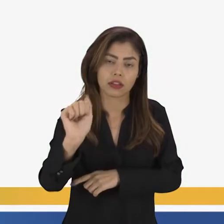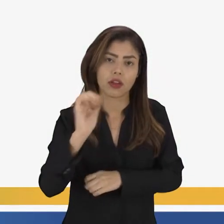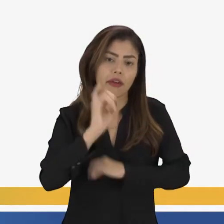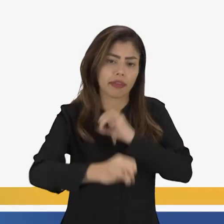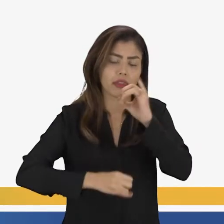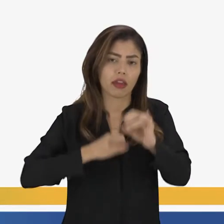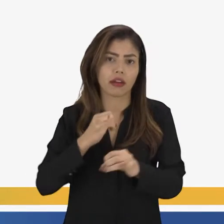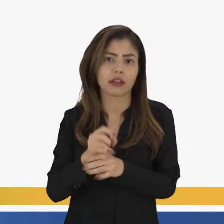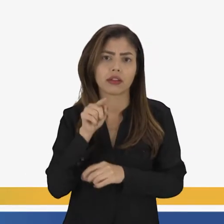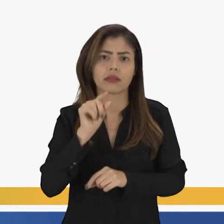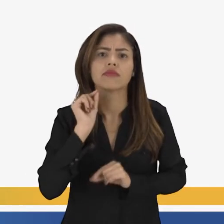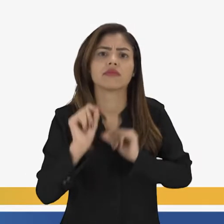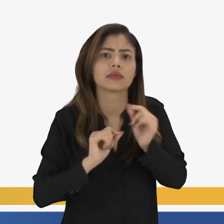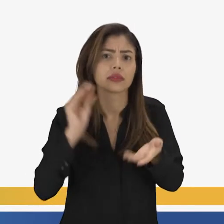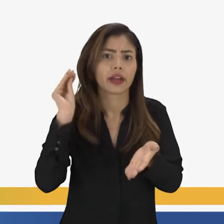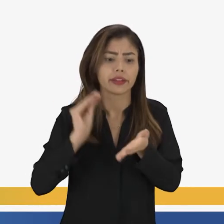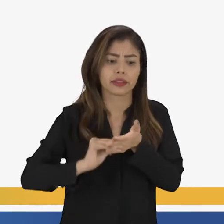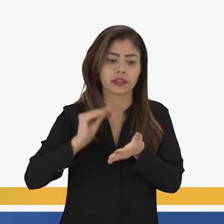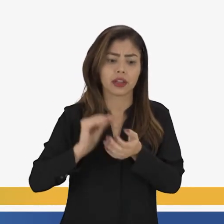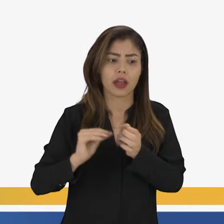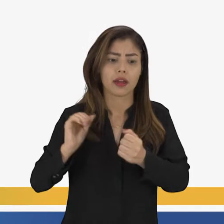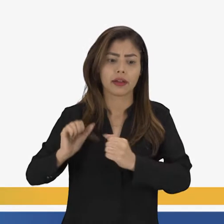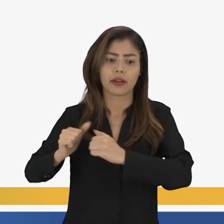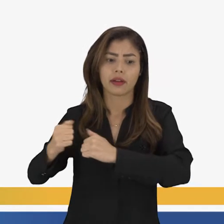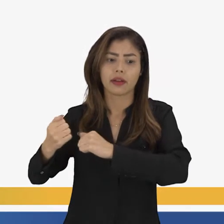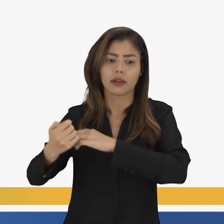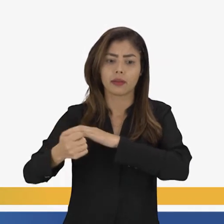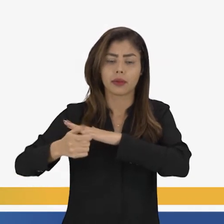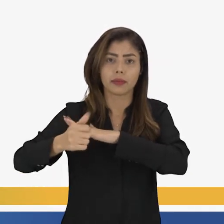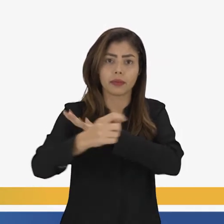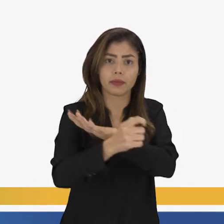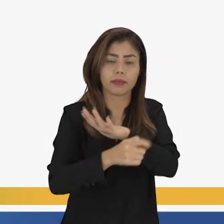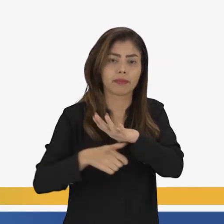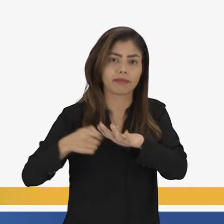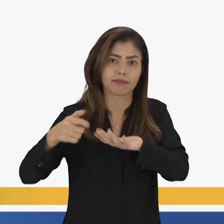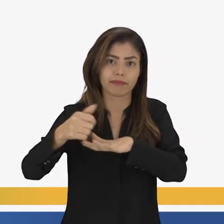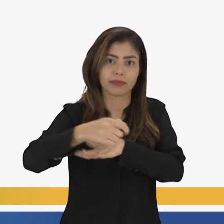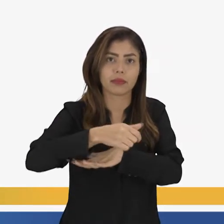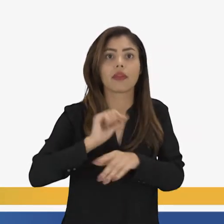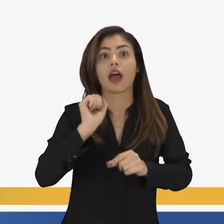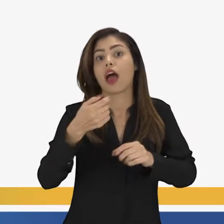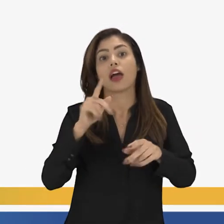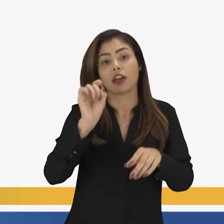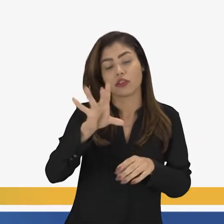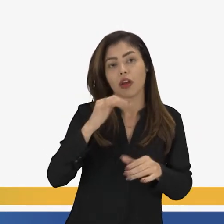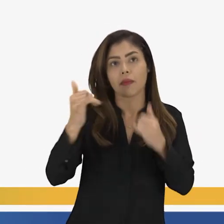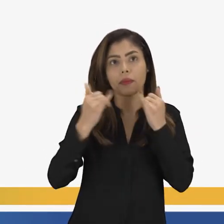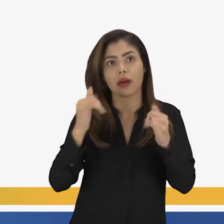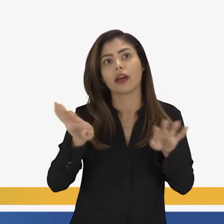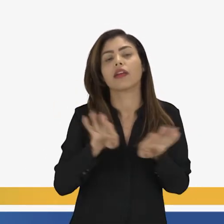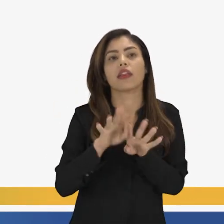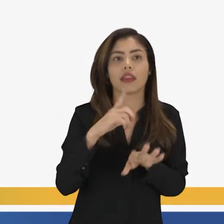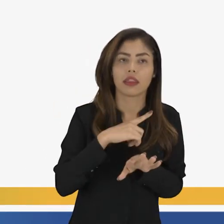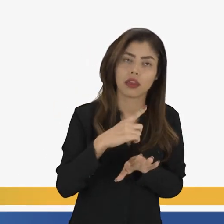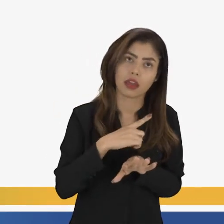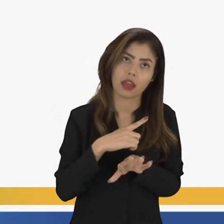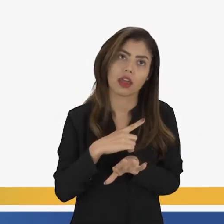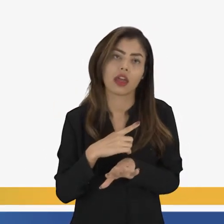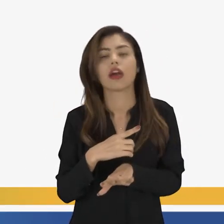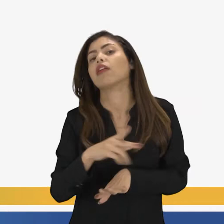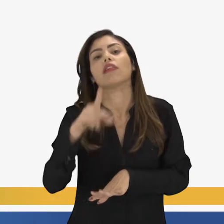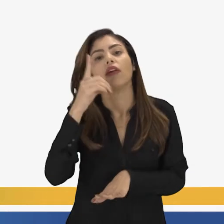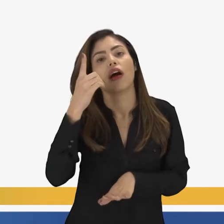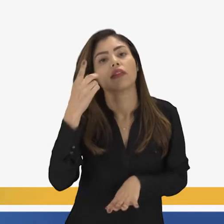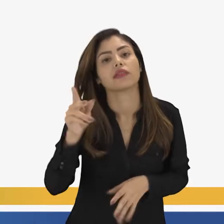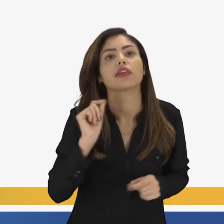sabem que uma fake news, fake é uma mentira, é algo que não é verdade, mas que é propagado. E tem um velho ditado